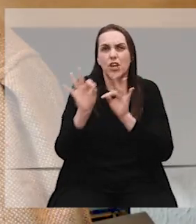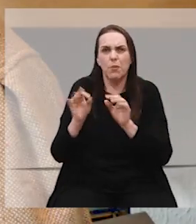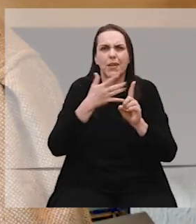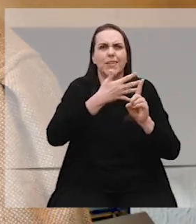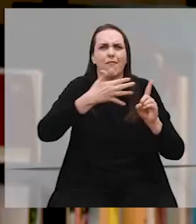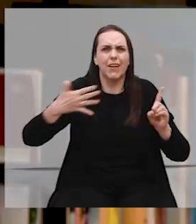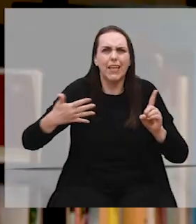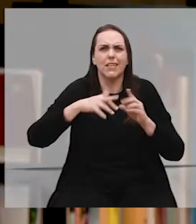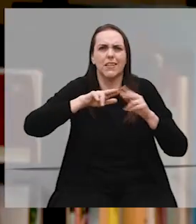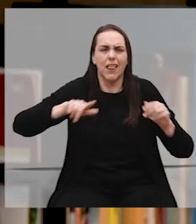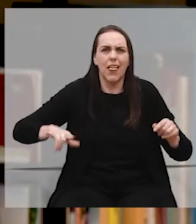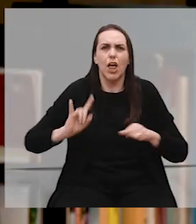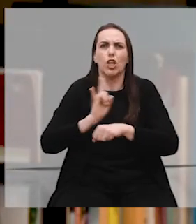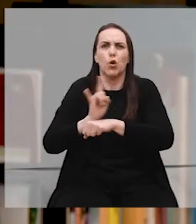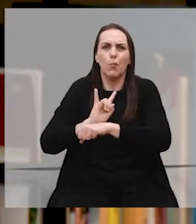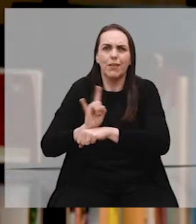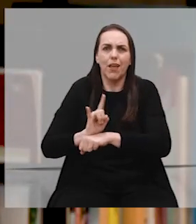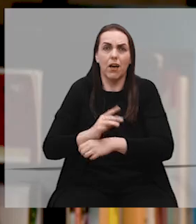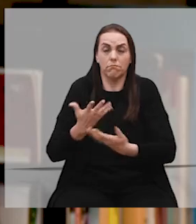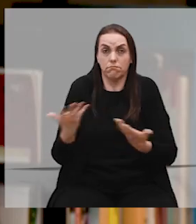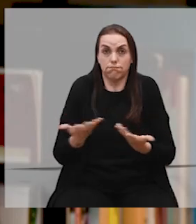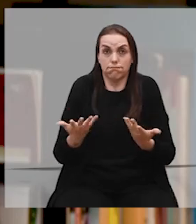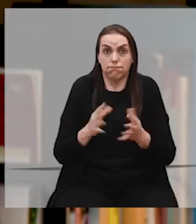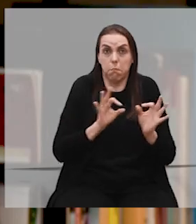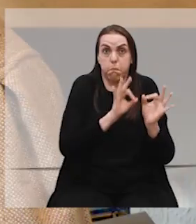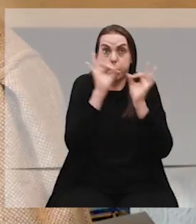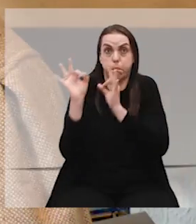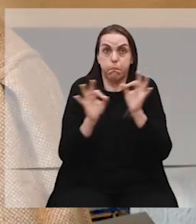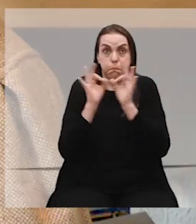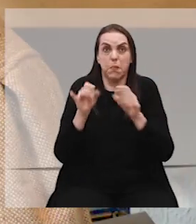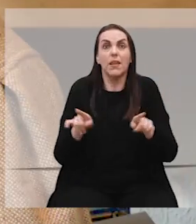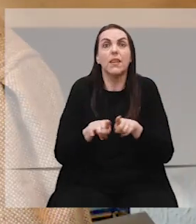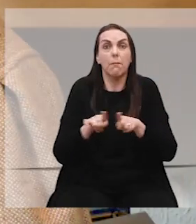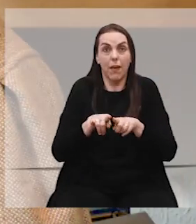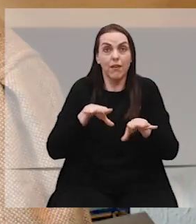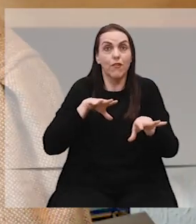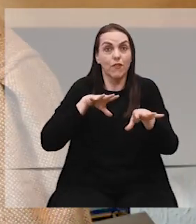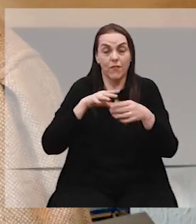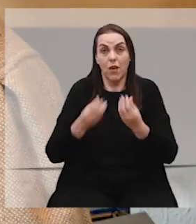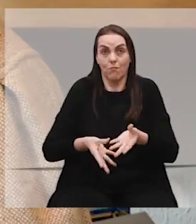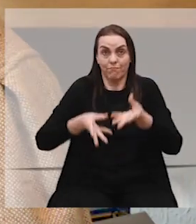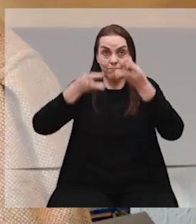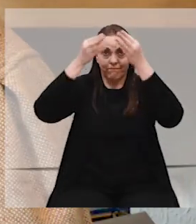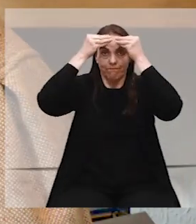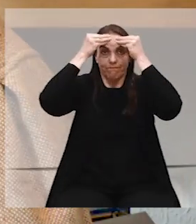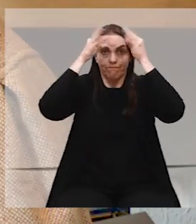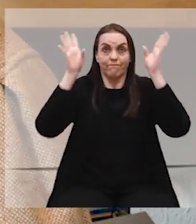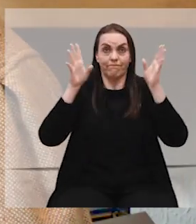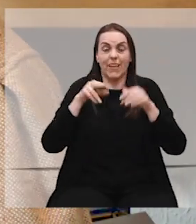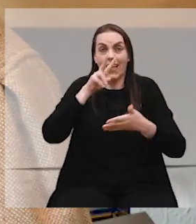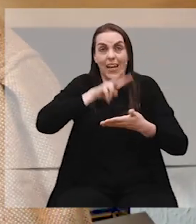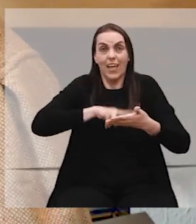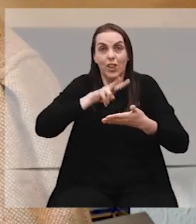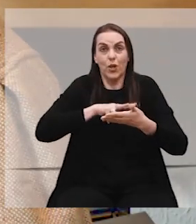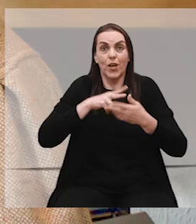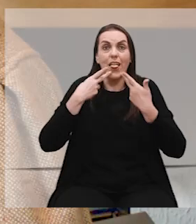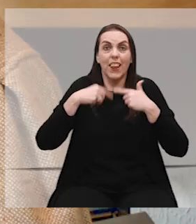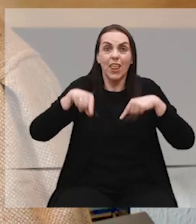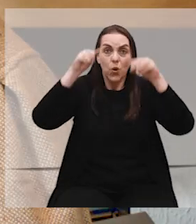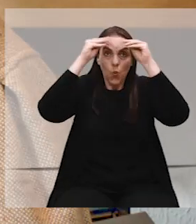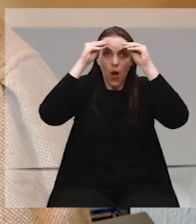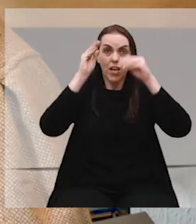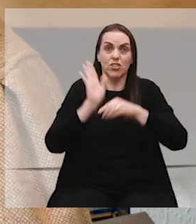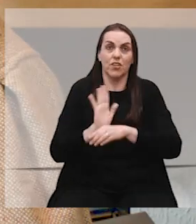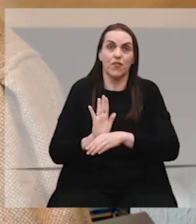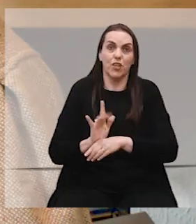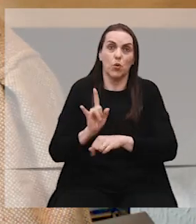tanto documentário como eu assisto hoje, e eu acho que eu me formo leitor também assistindo essa